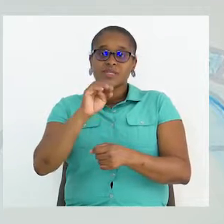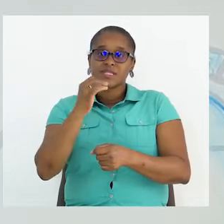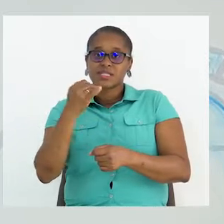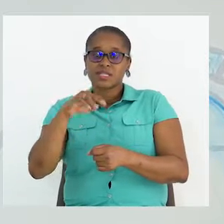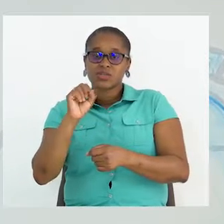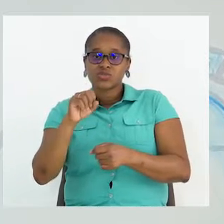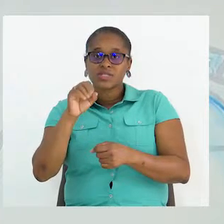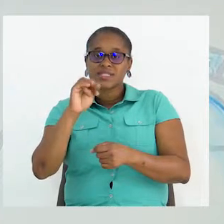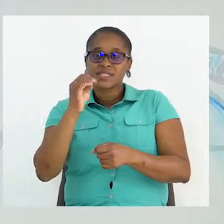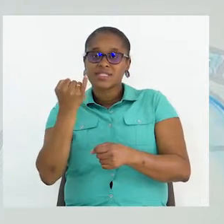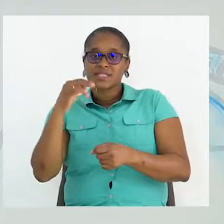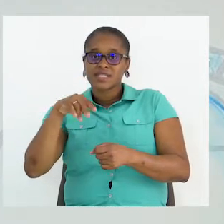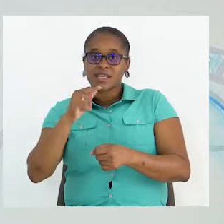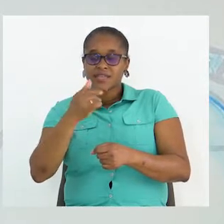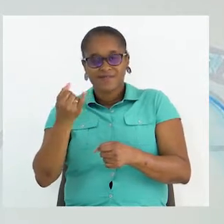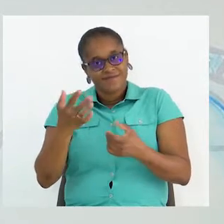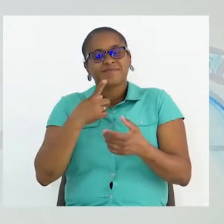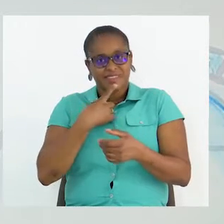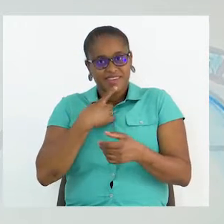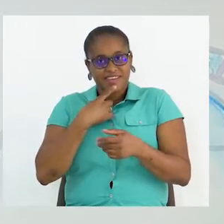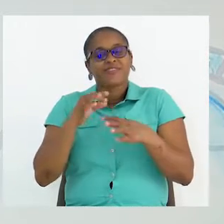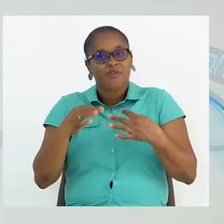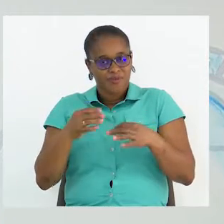Perceberam? Naturalmente que sim.